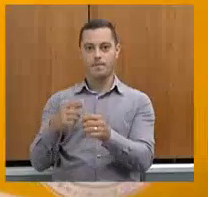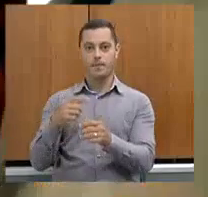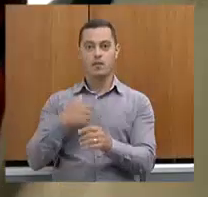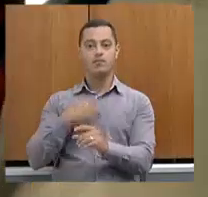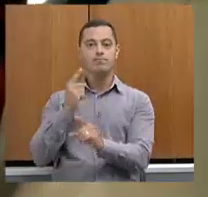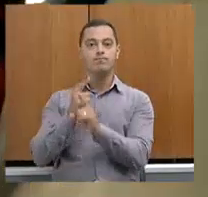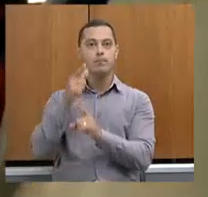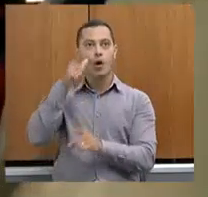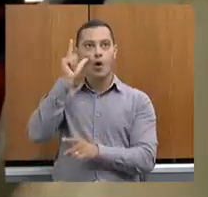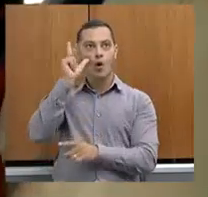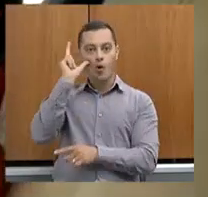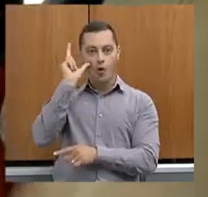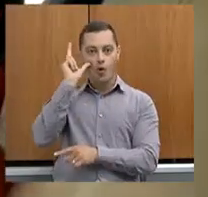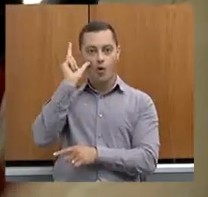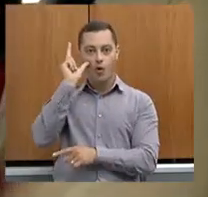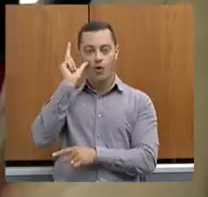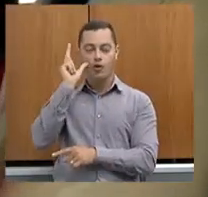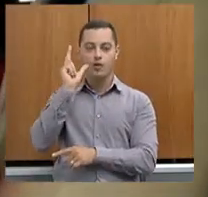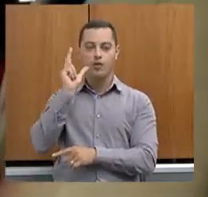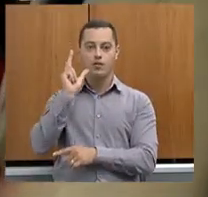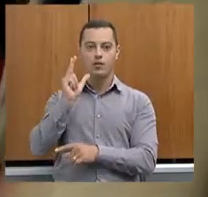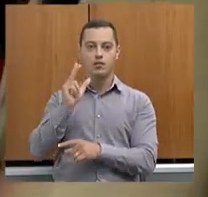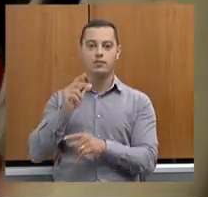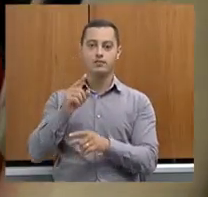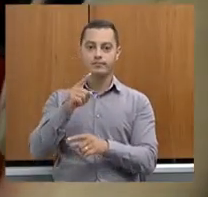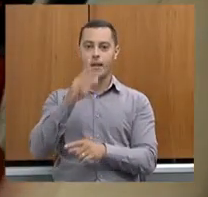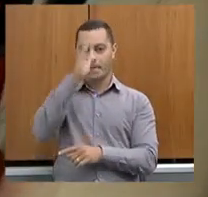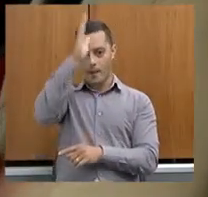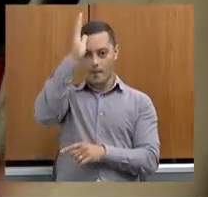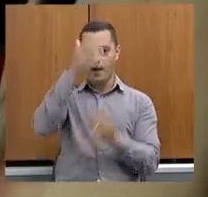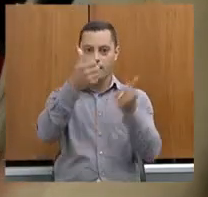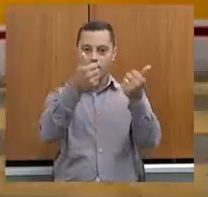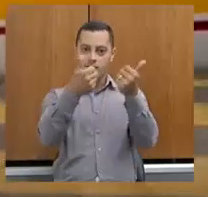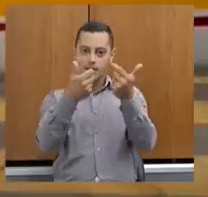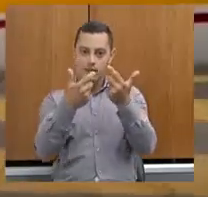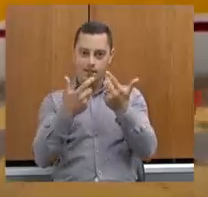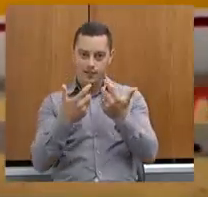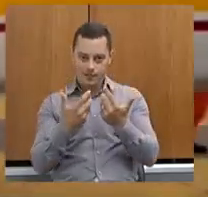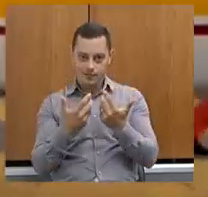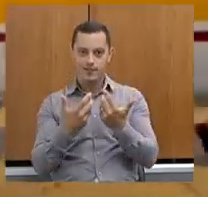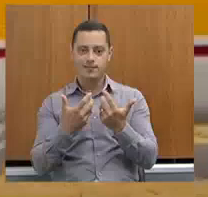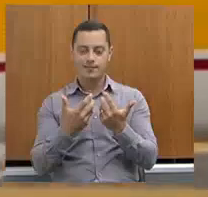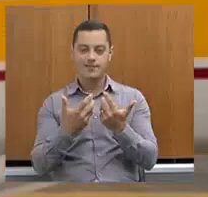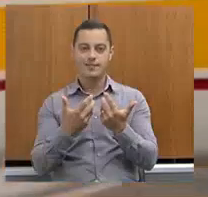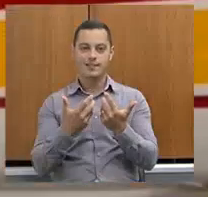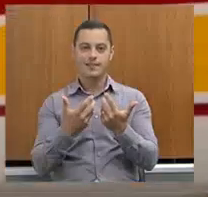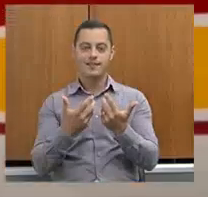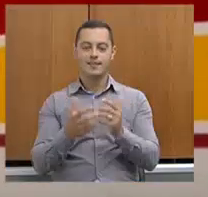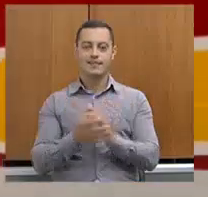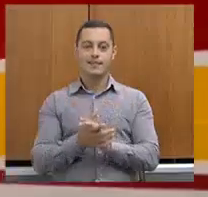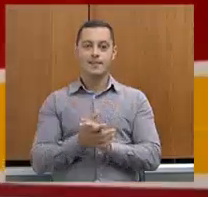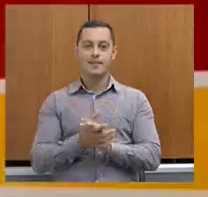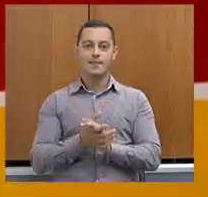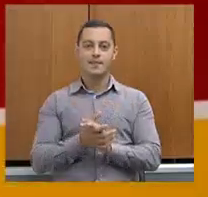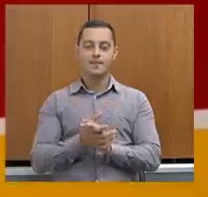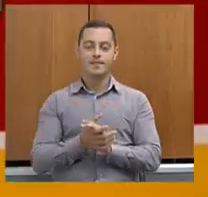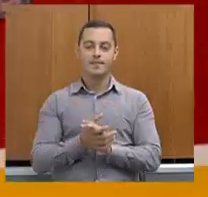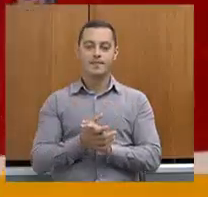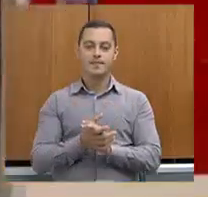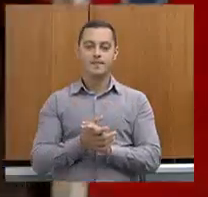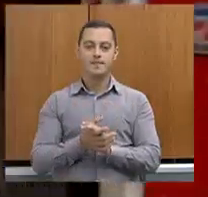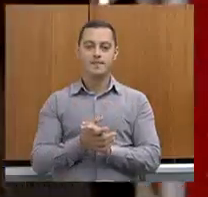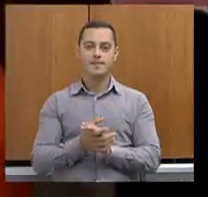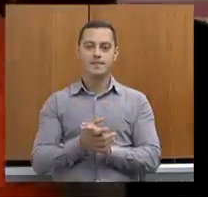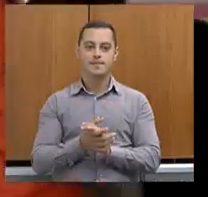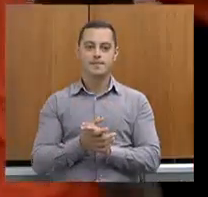ontem né que tinha achado o avião eles explicou né que foi os bombeiros né que foi o estado né que na verdade